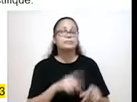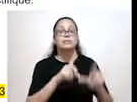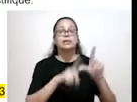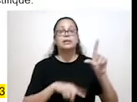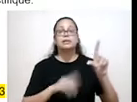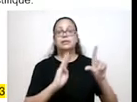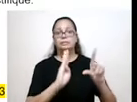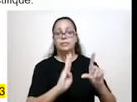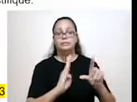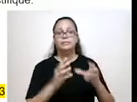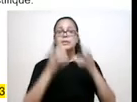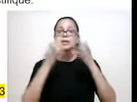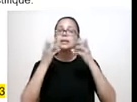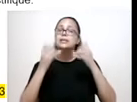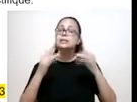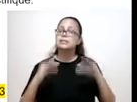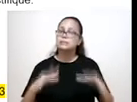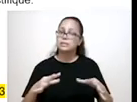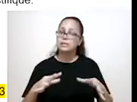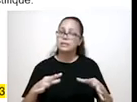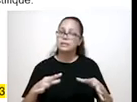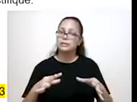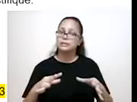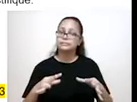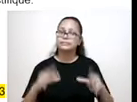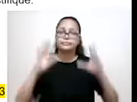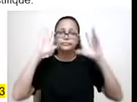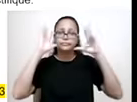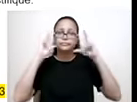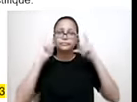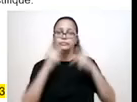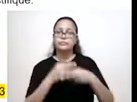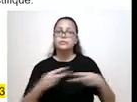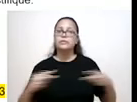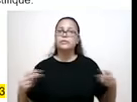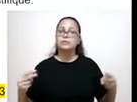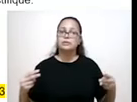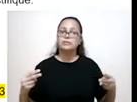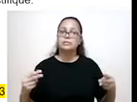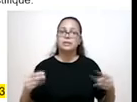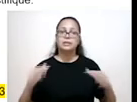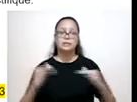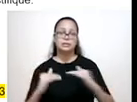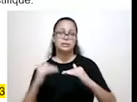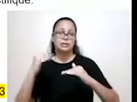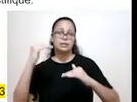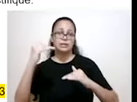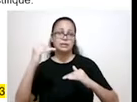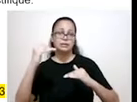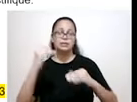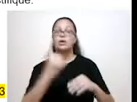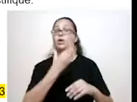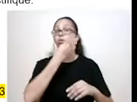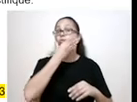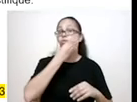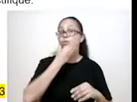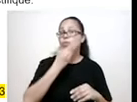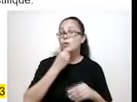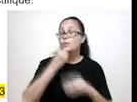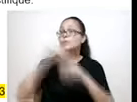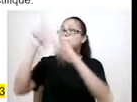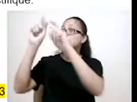B. Explique a afirmativa. As bestas selvagens crescem, os homens moldam-se.